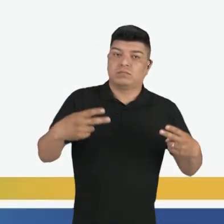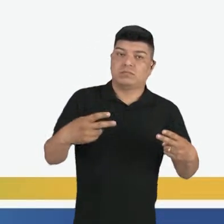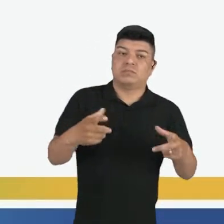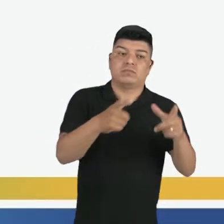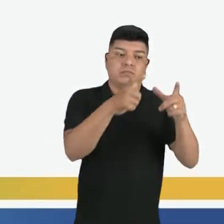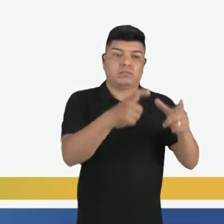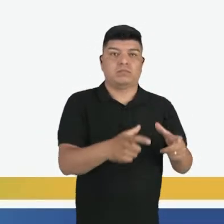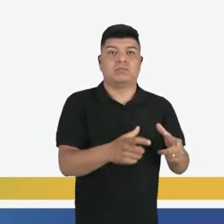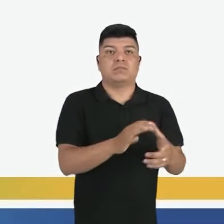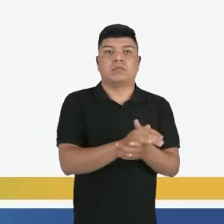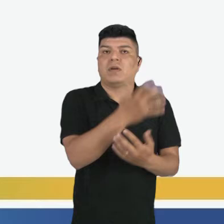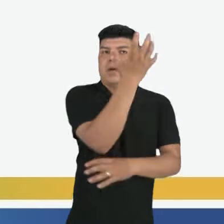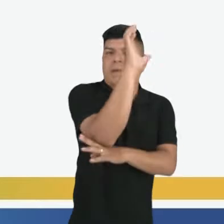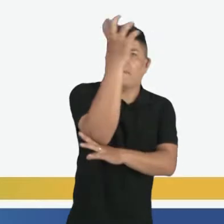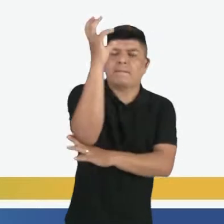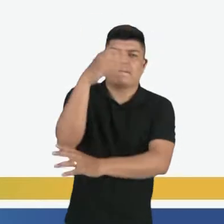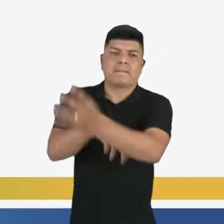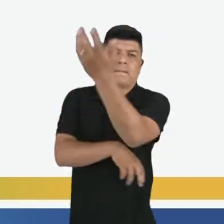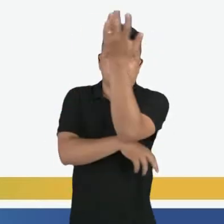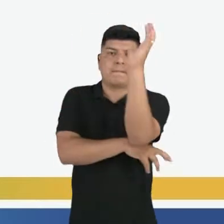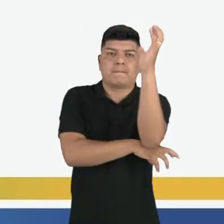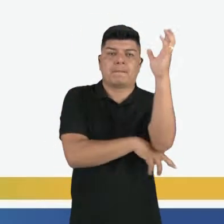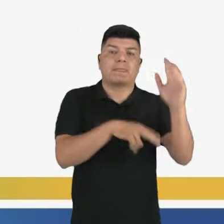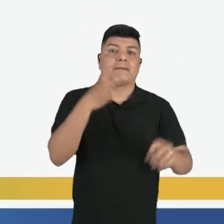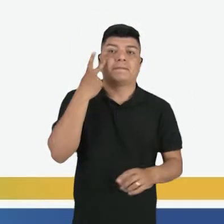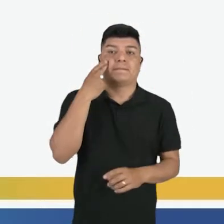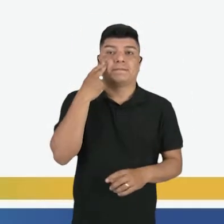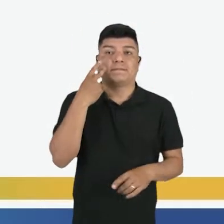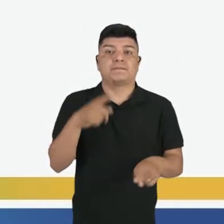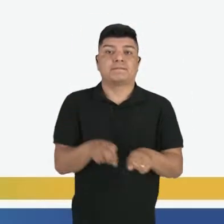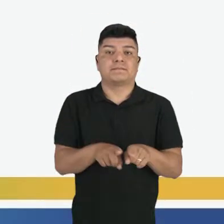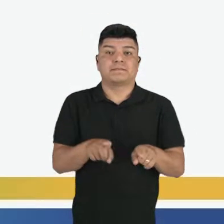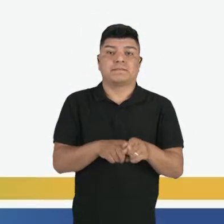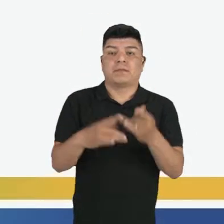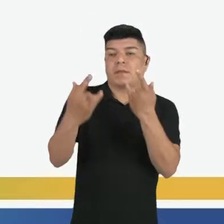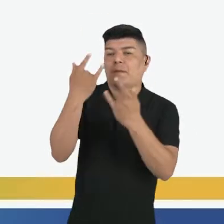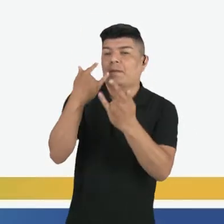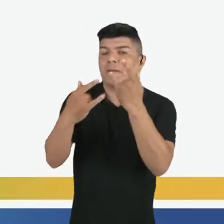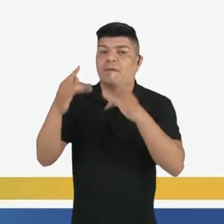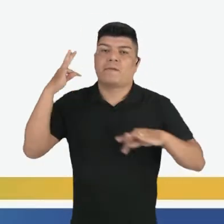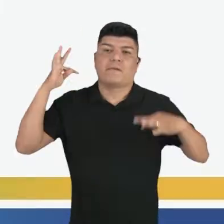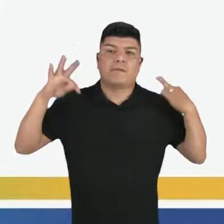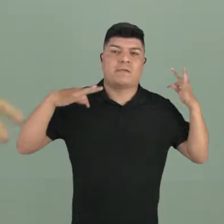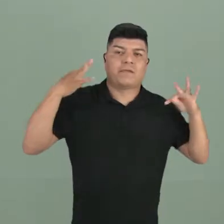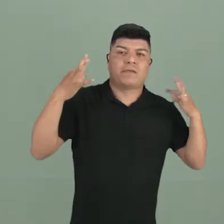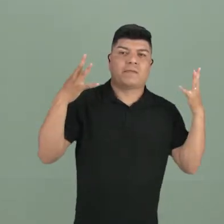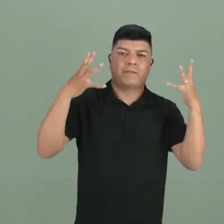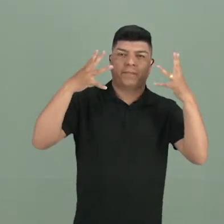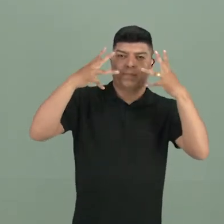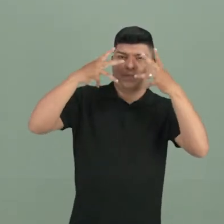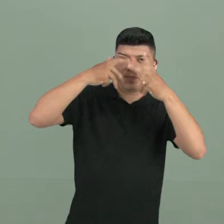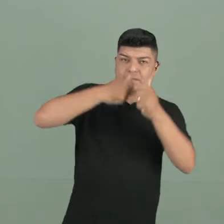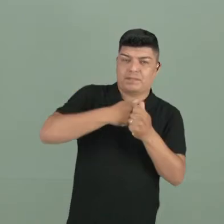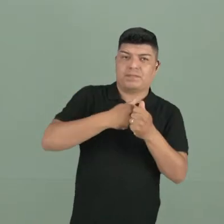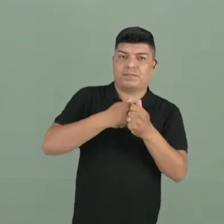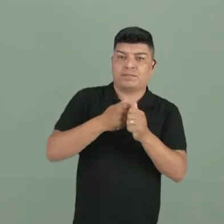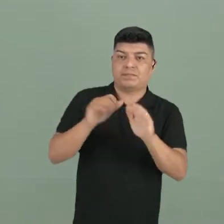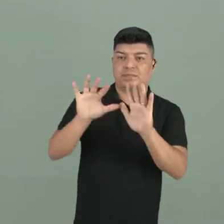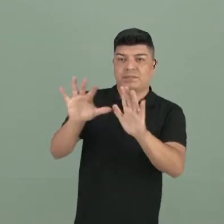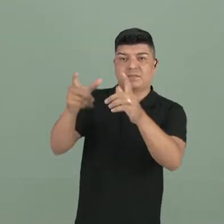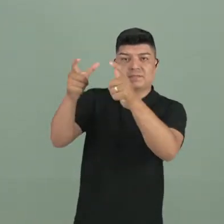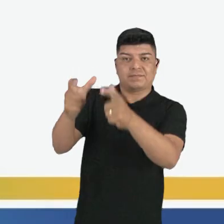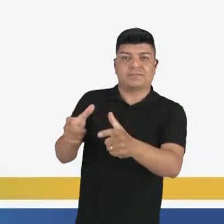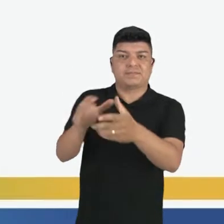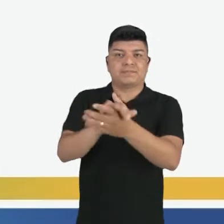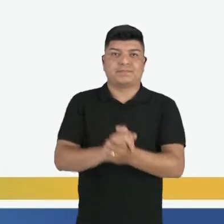uma região, ou seja, as paisagens naturais que também atraem turistas pela beleza que elas representam naquele